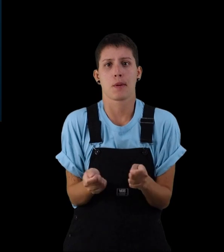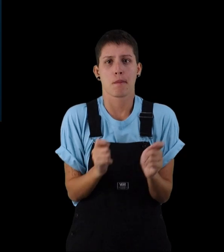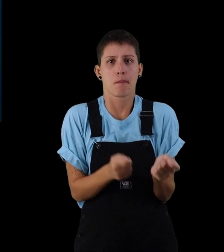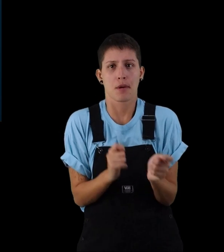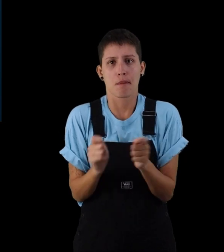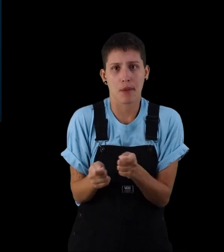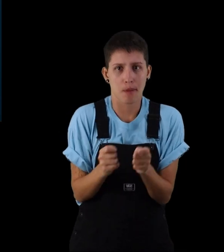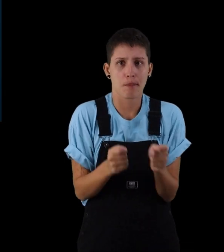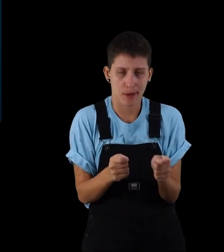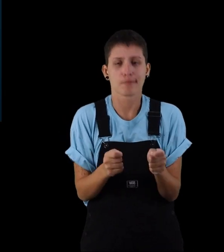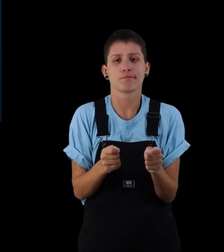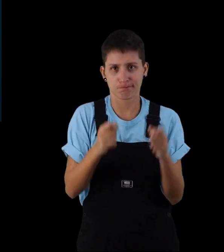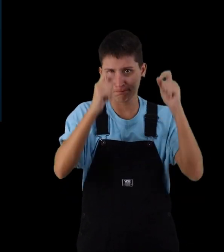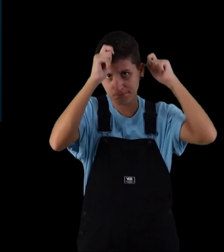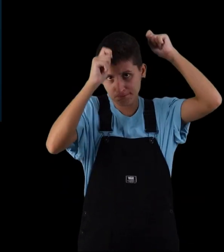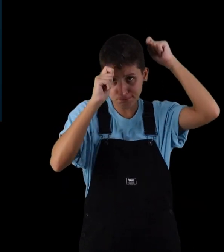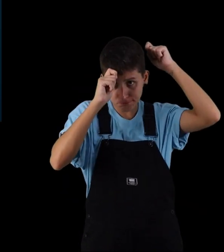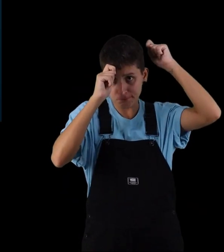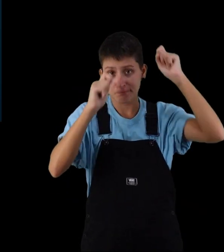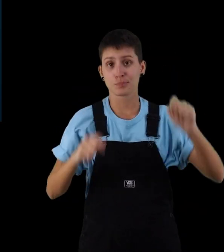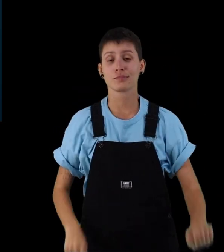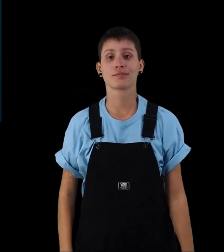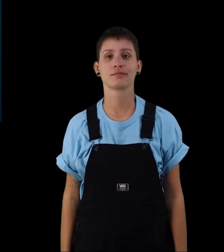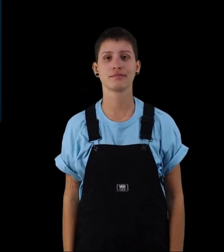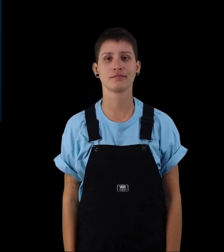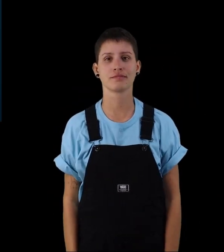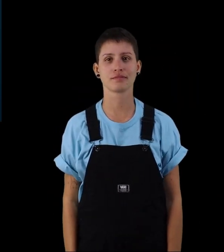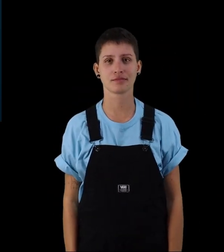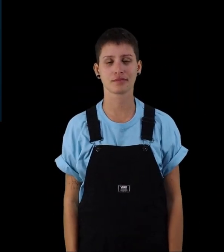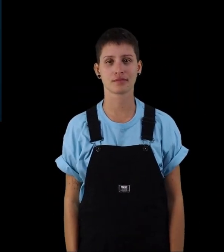boleeiro. Márcio balança um sino dourado.